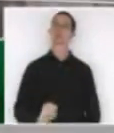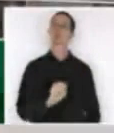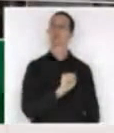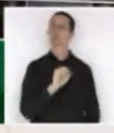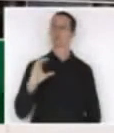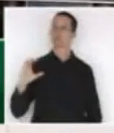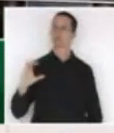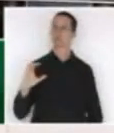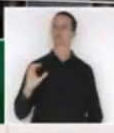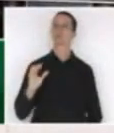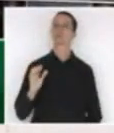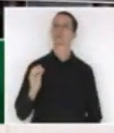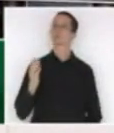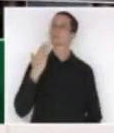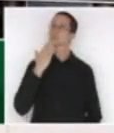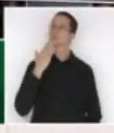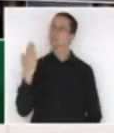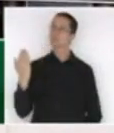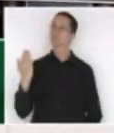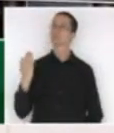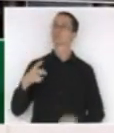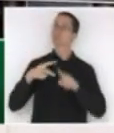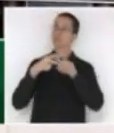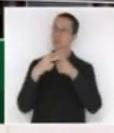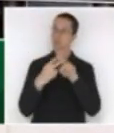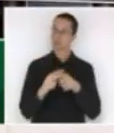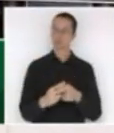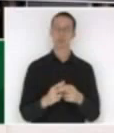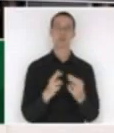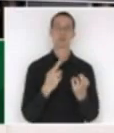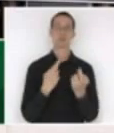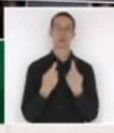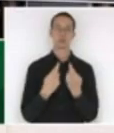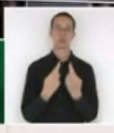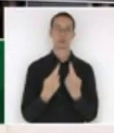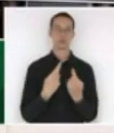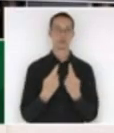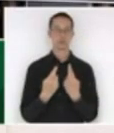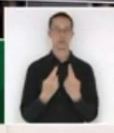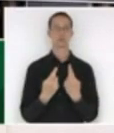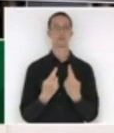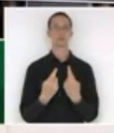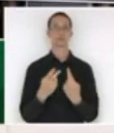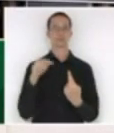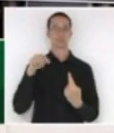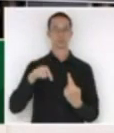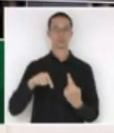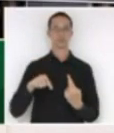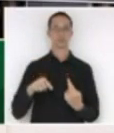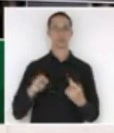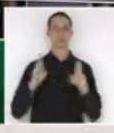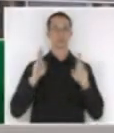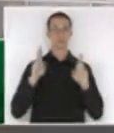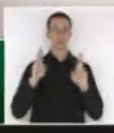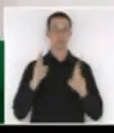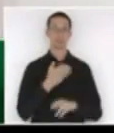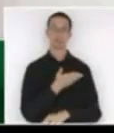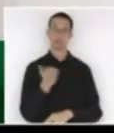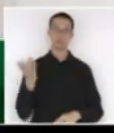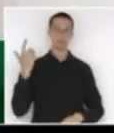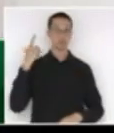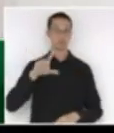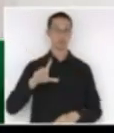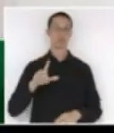daquela importante rodovia. Espero que tenham encontrado já eco junto ao